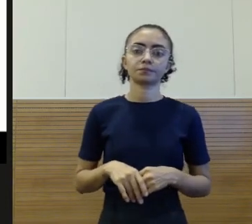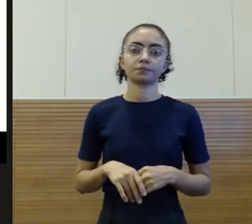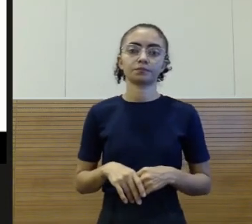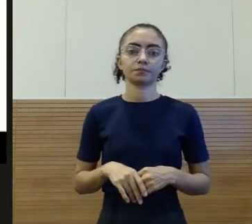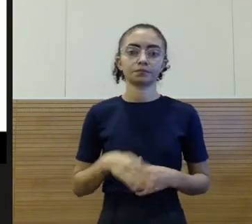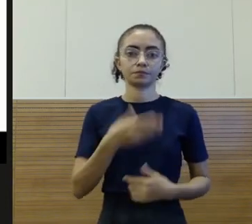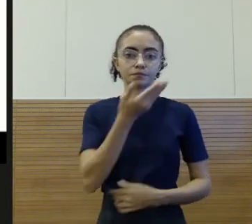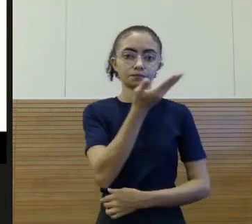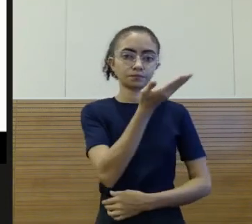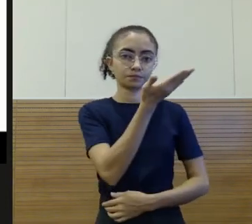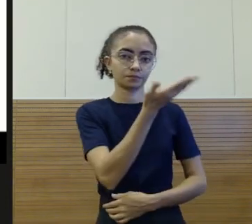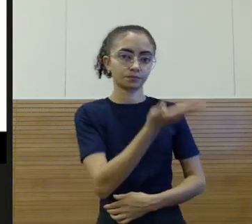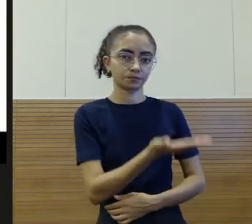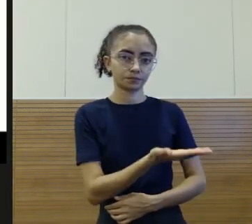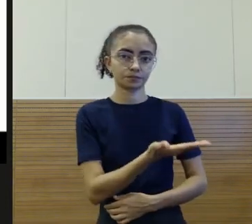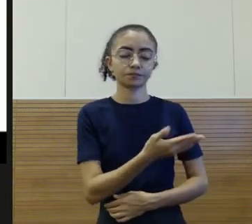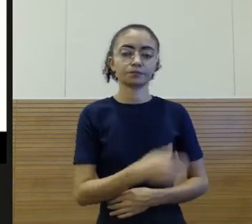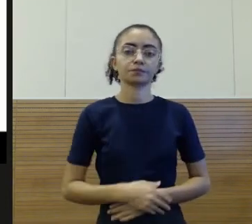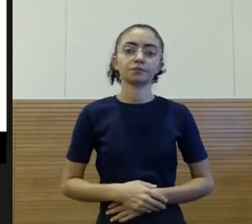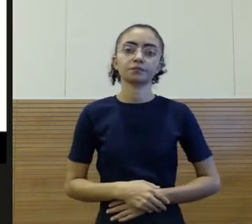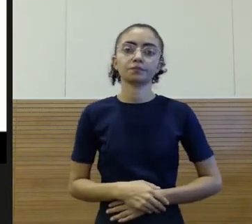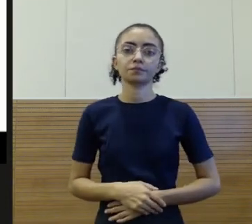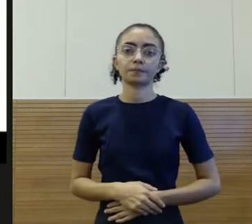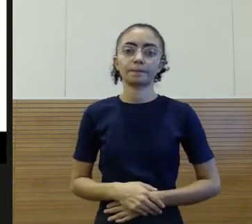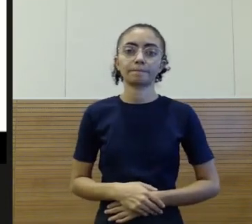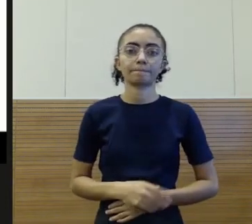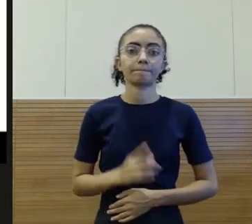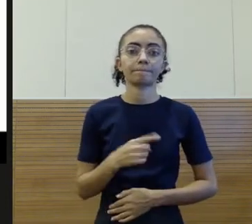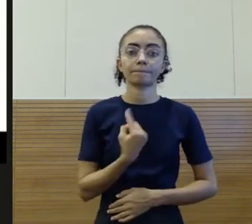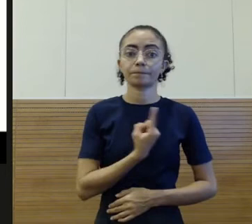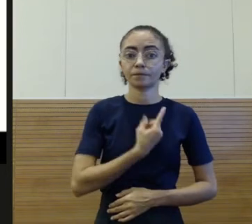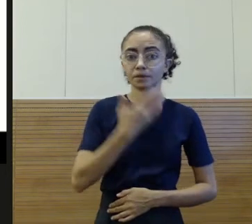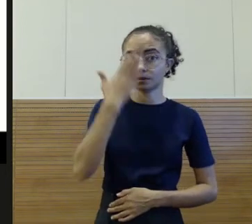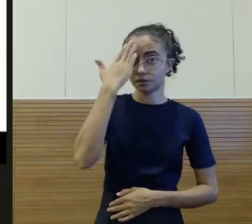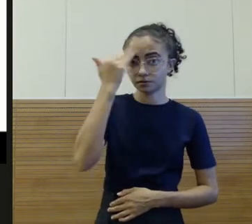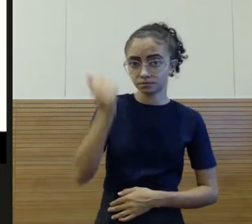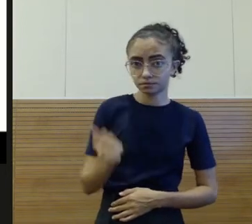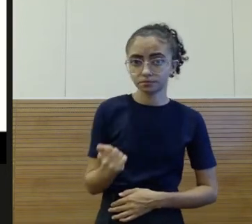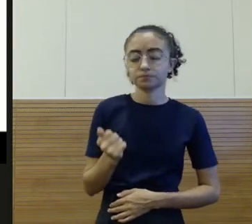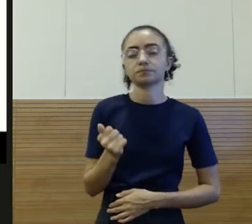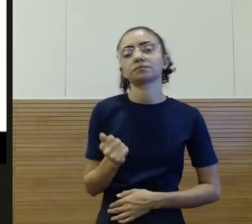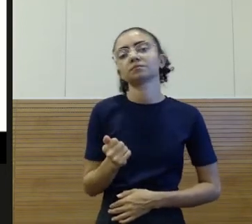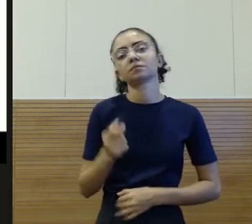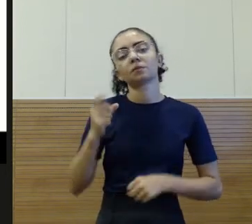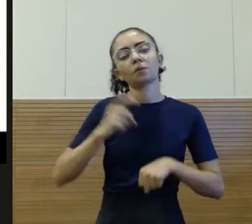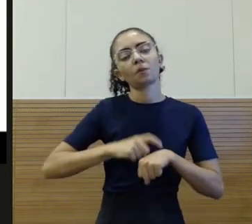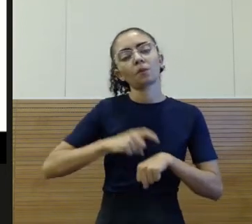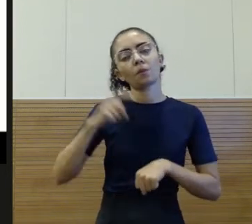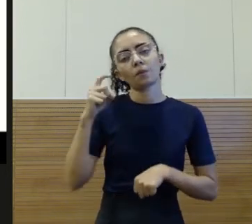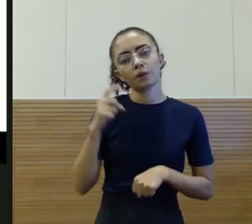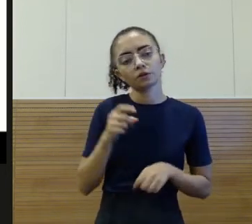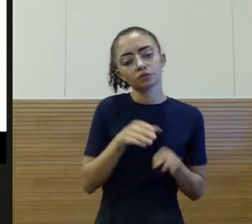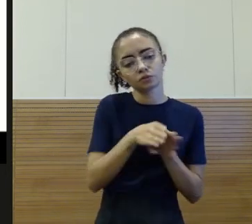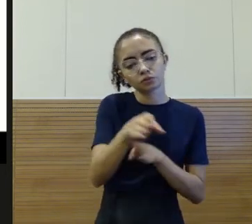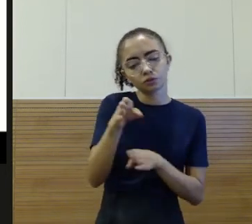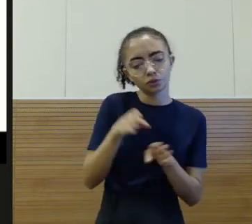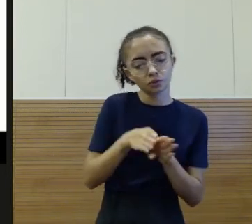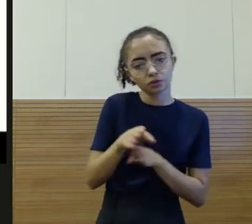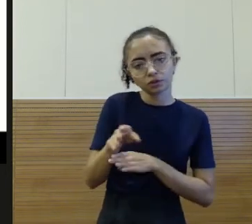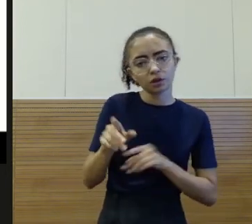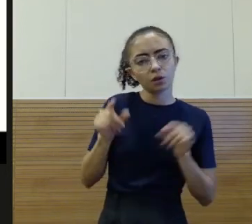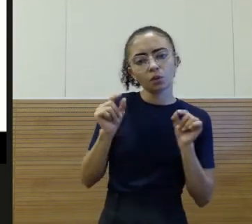ver em relação a isso. Bom, todos sabemos que na hora de fazer uma recomendação do